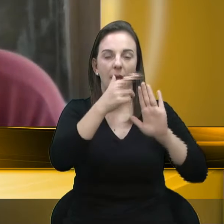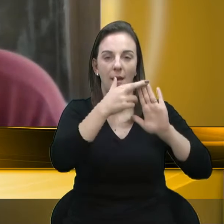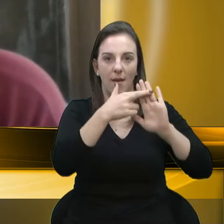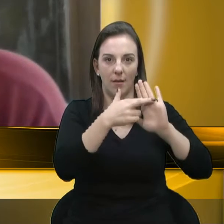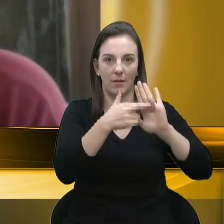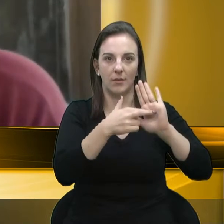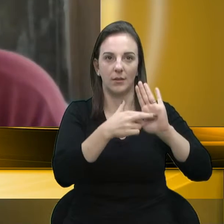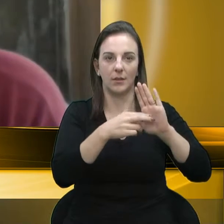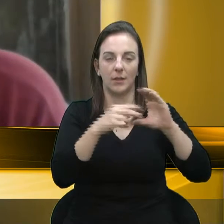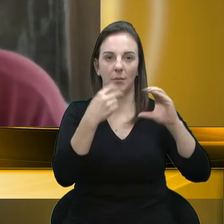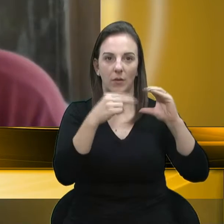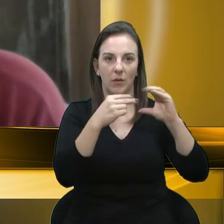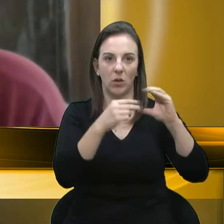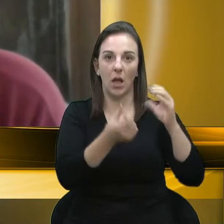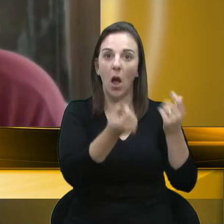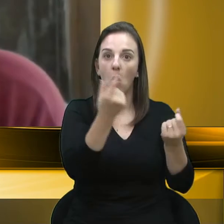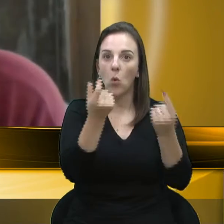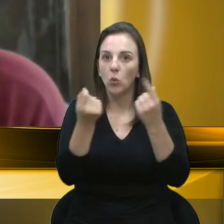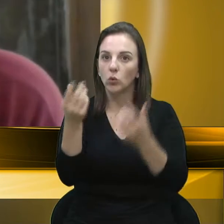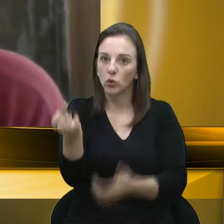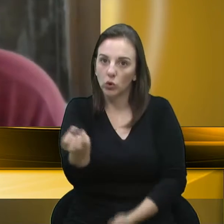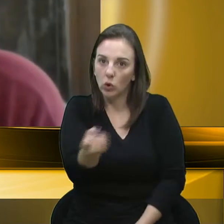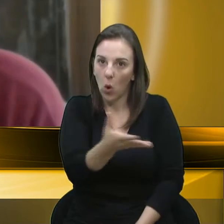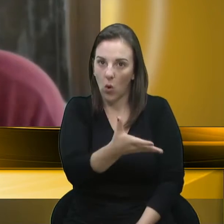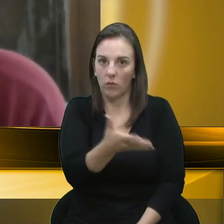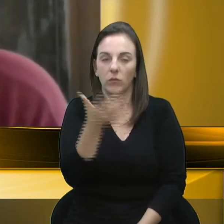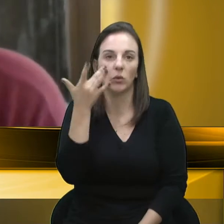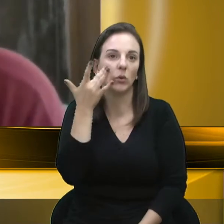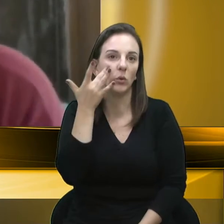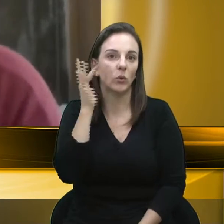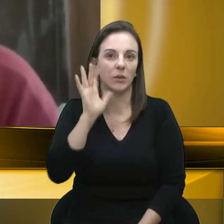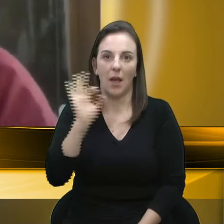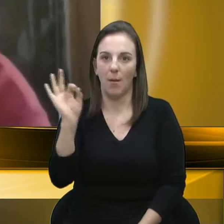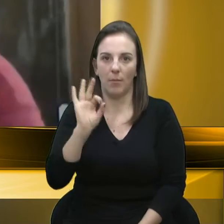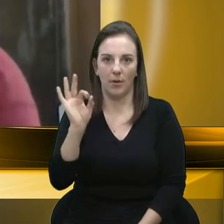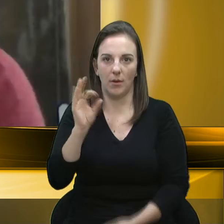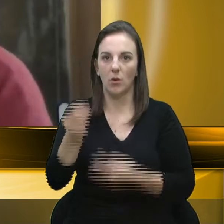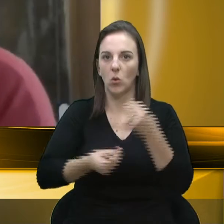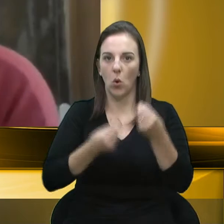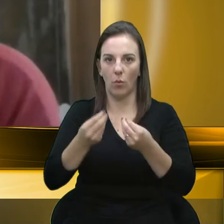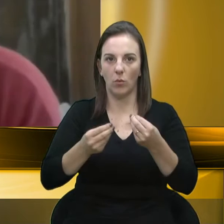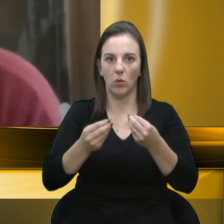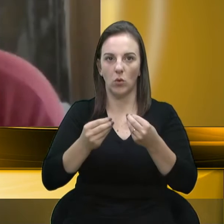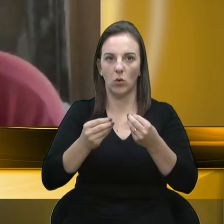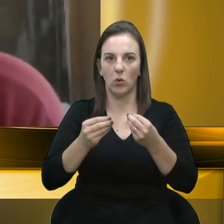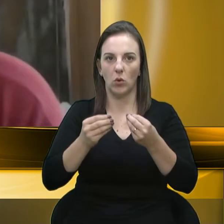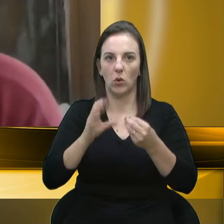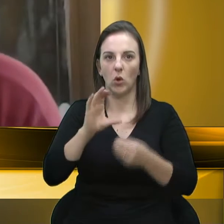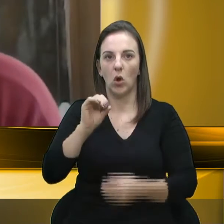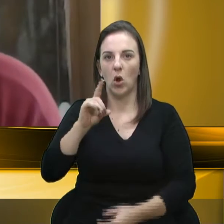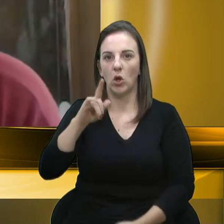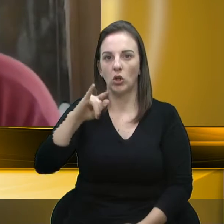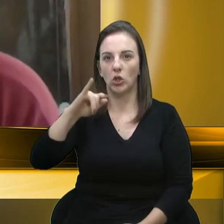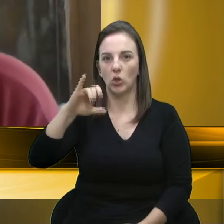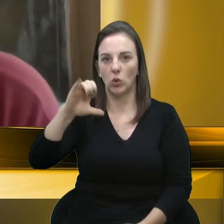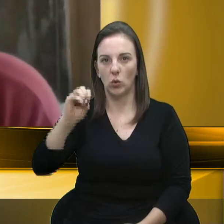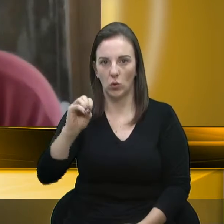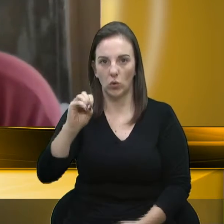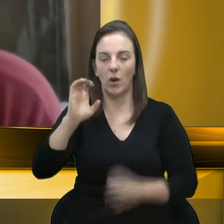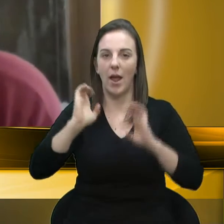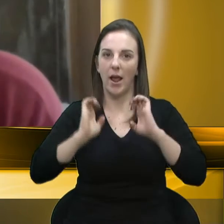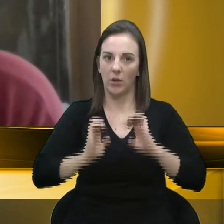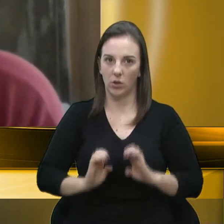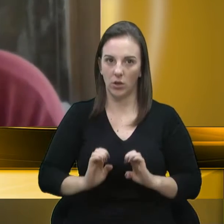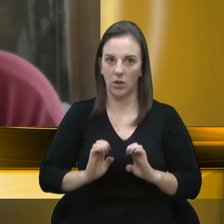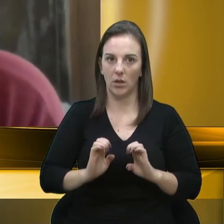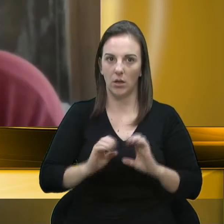que, portanto, talvez não tivessem conhecimento sobre o Código de Ética, né, da Câmara,